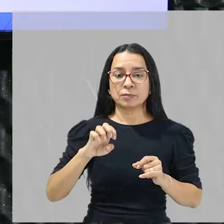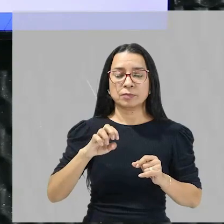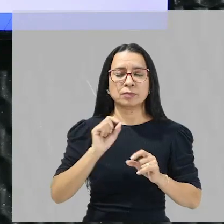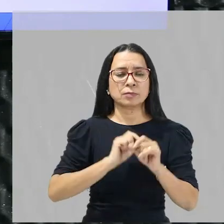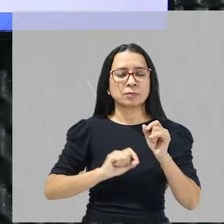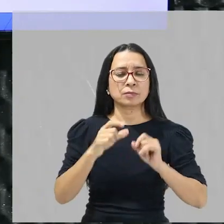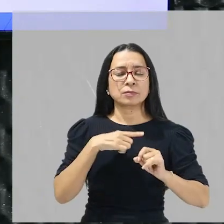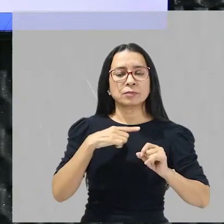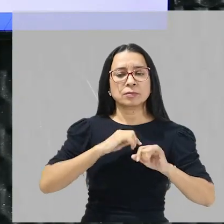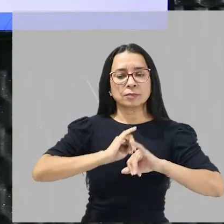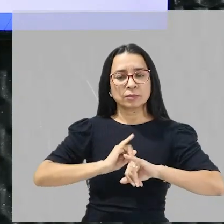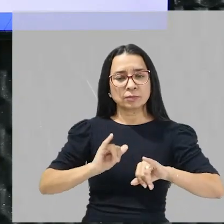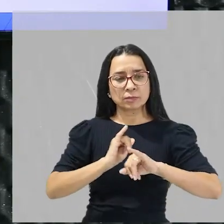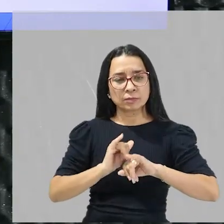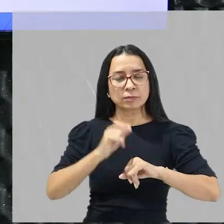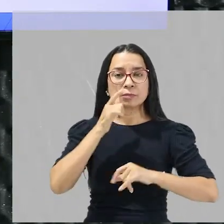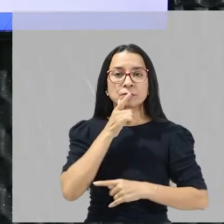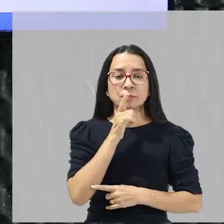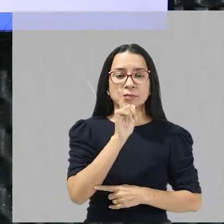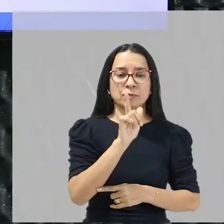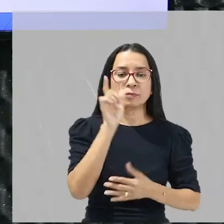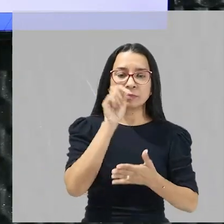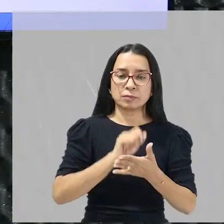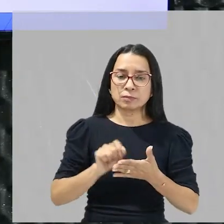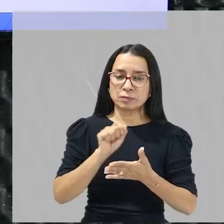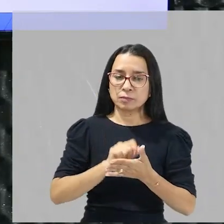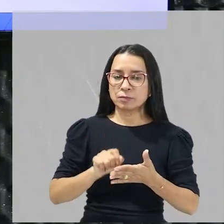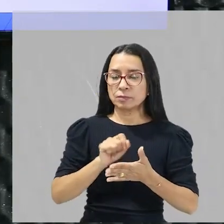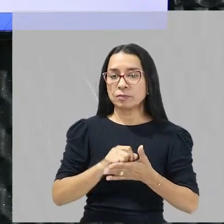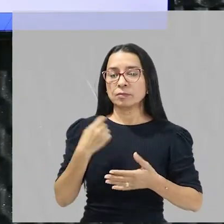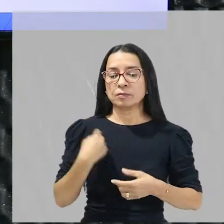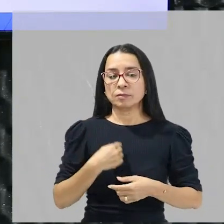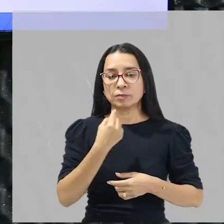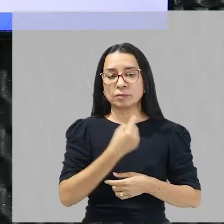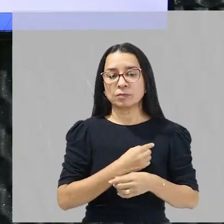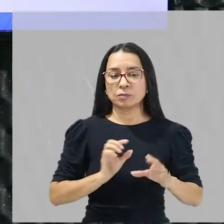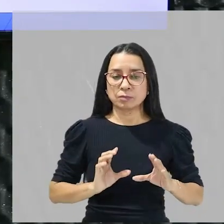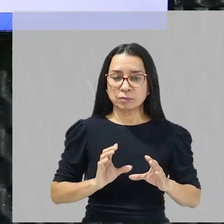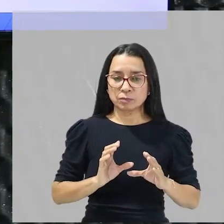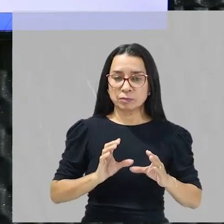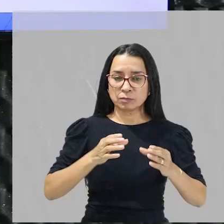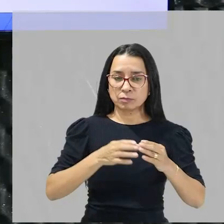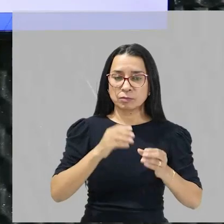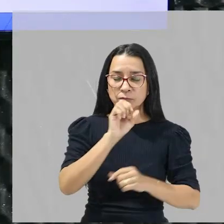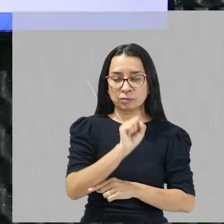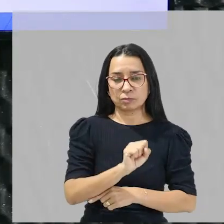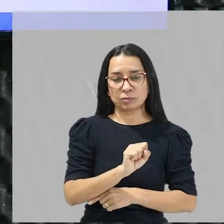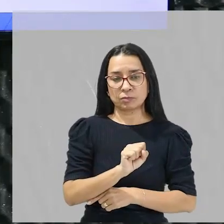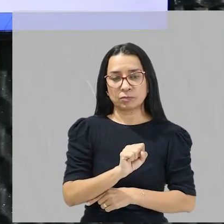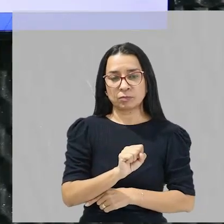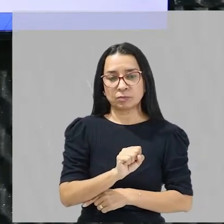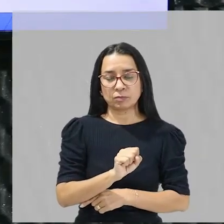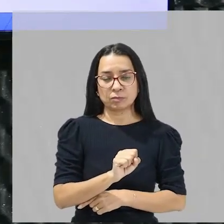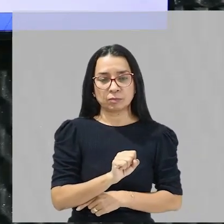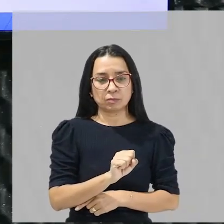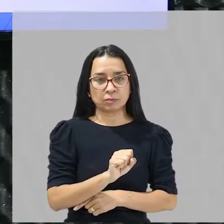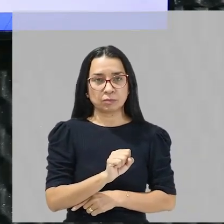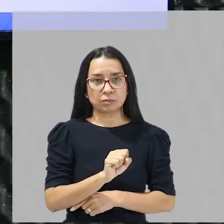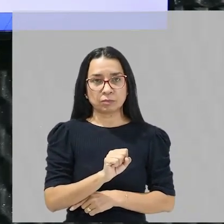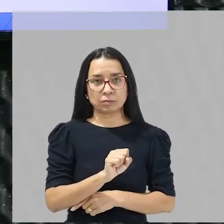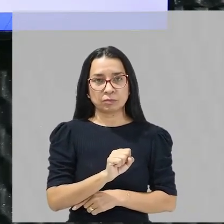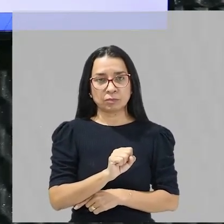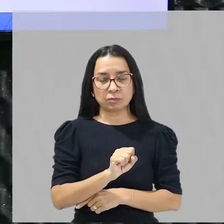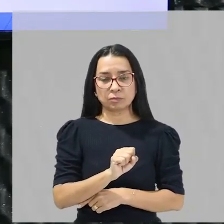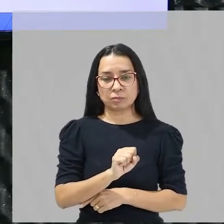para nós? Eu já consigo escrever, né, o nosso conjunto S, que é o domínio da função,